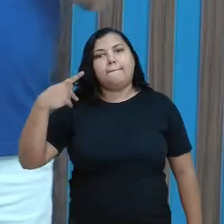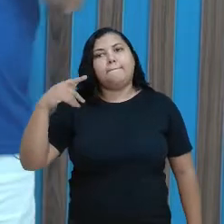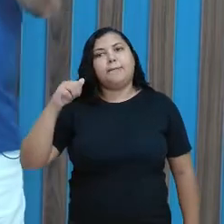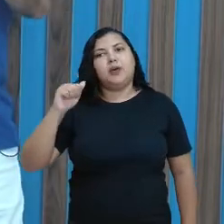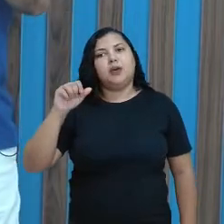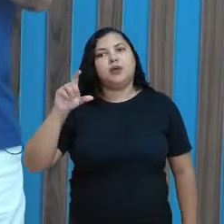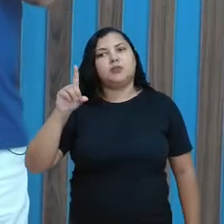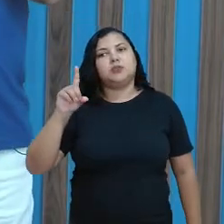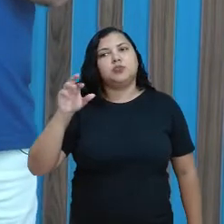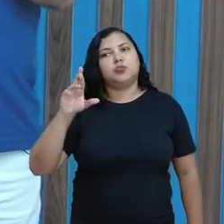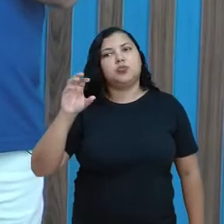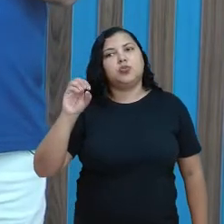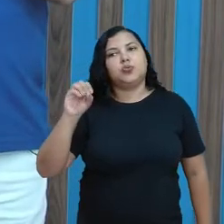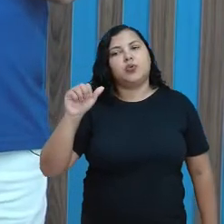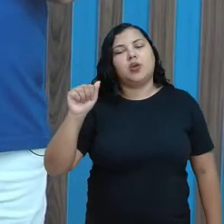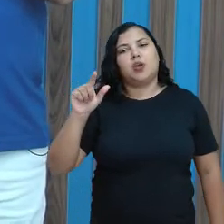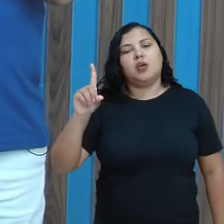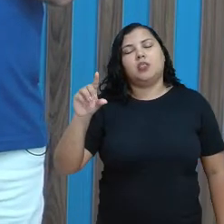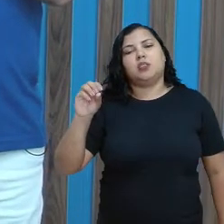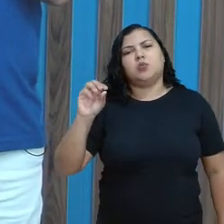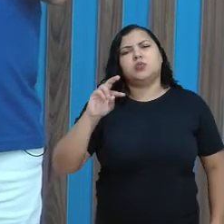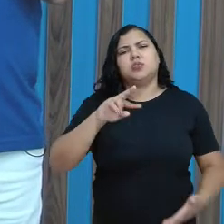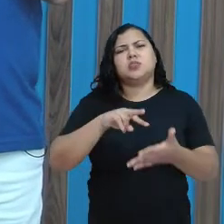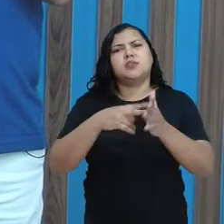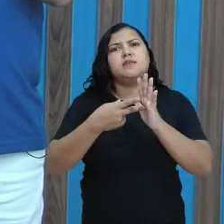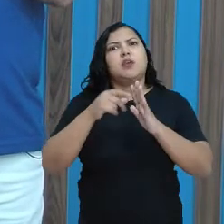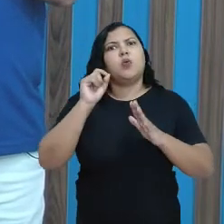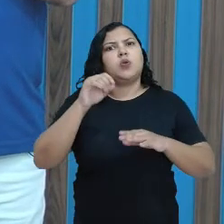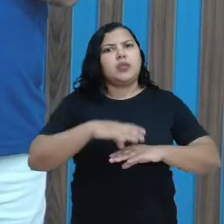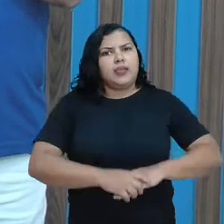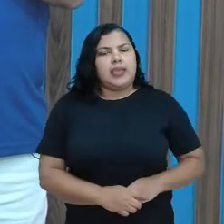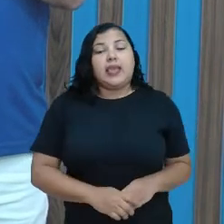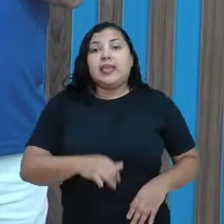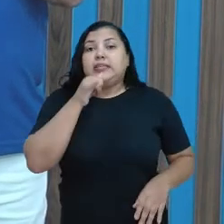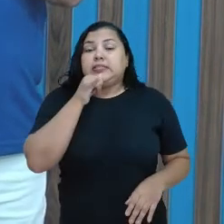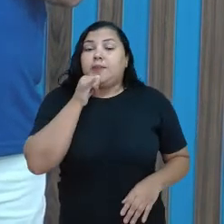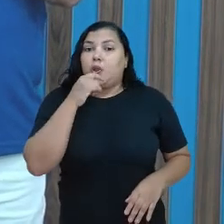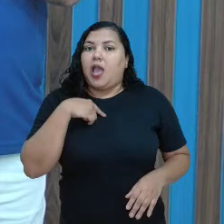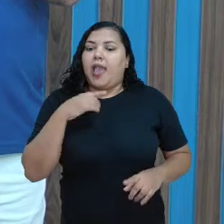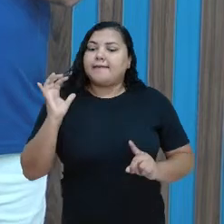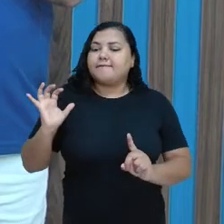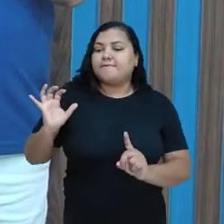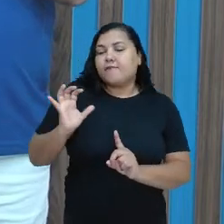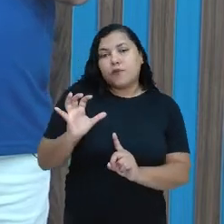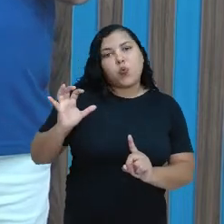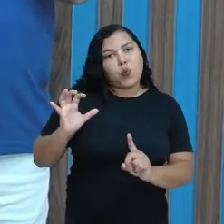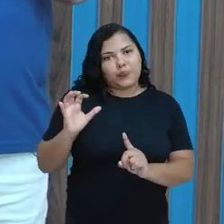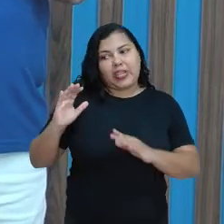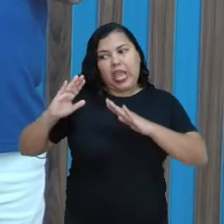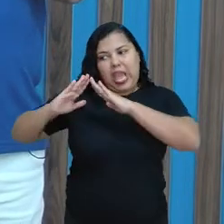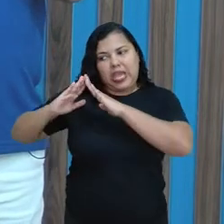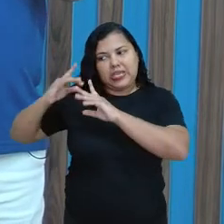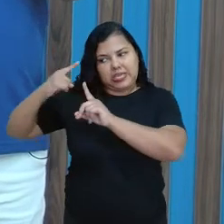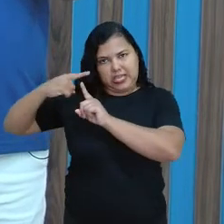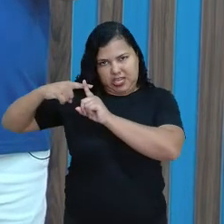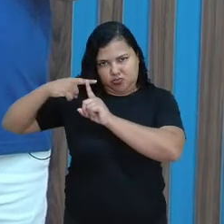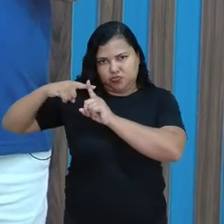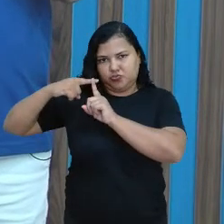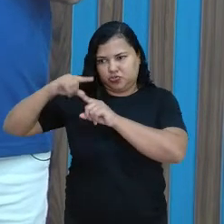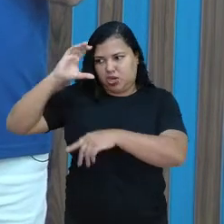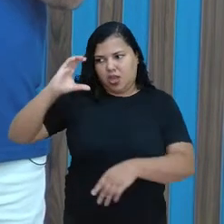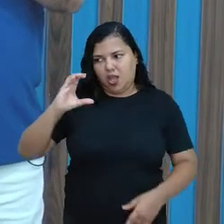que era o seguinte, o padroado era a questão da intervenção, né, o direito, né, ali